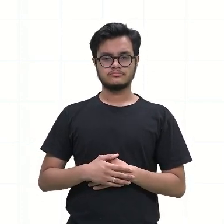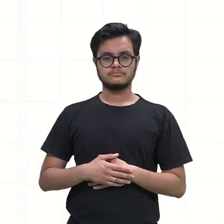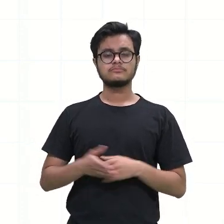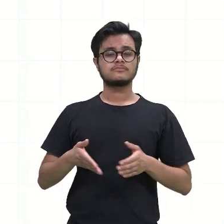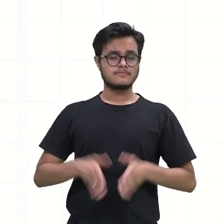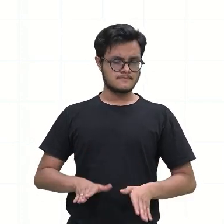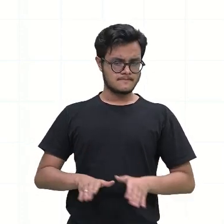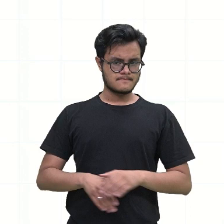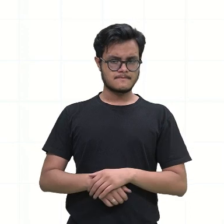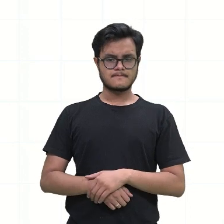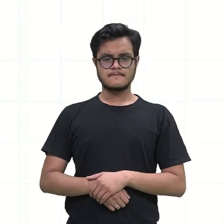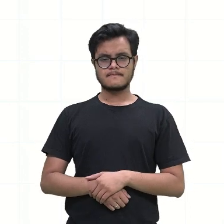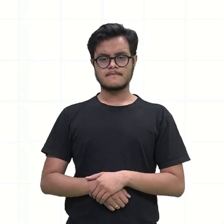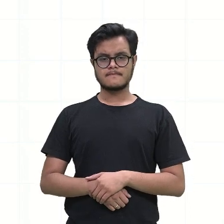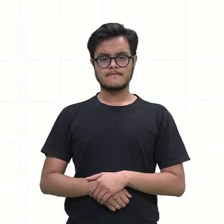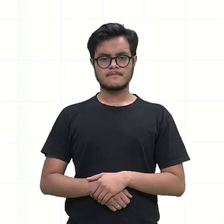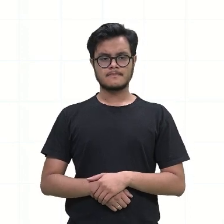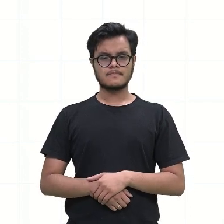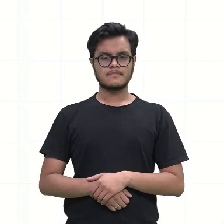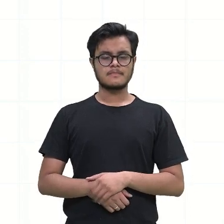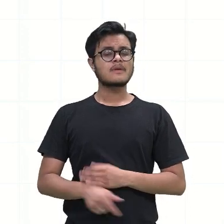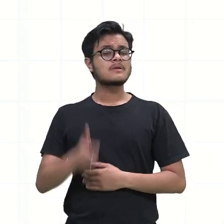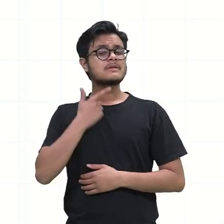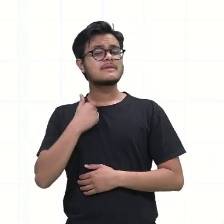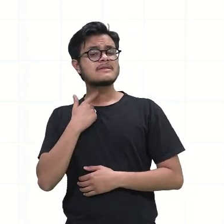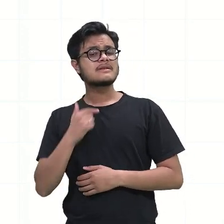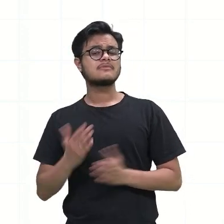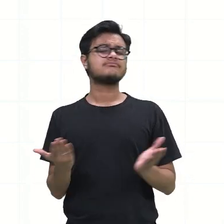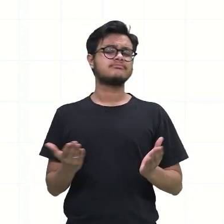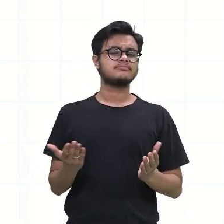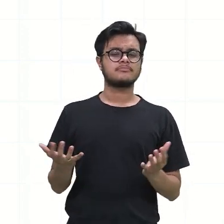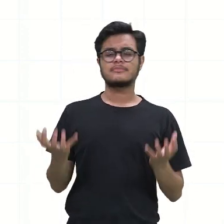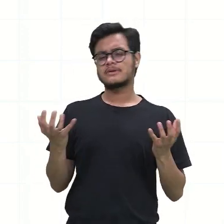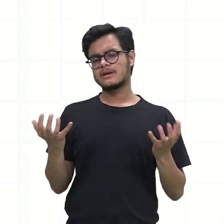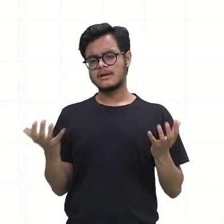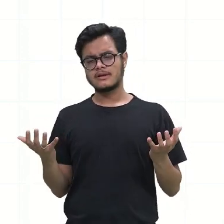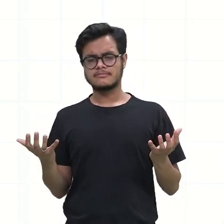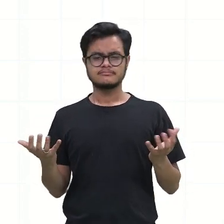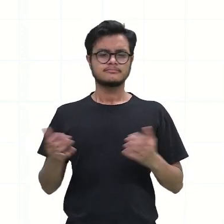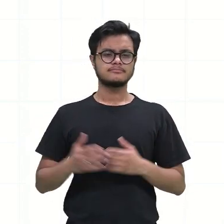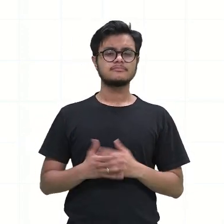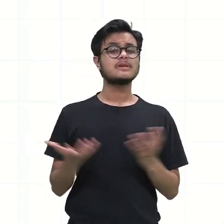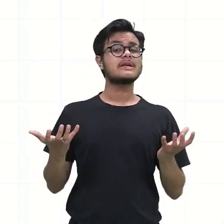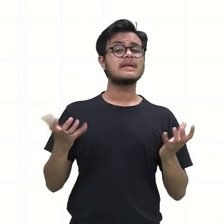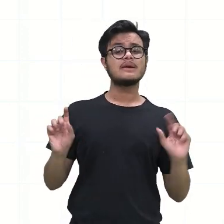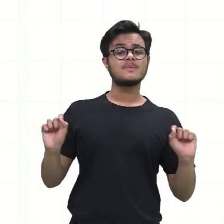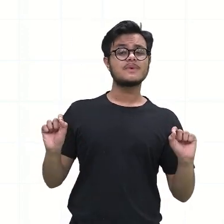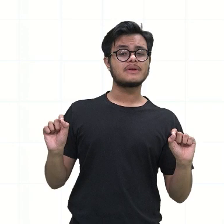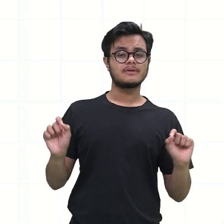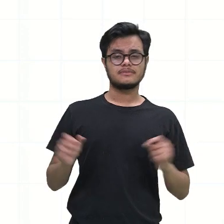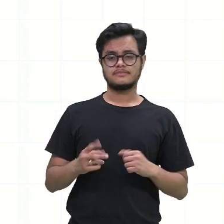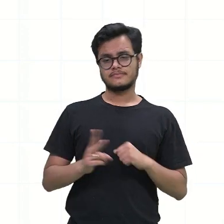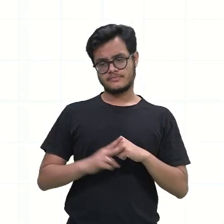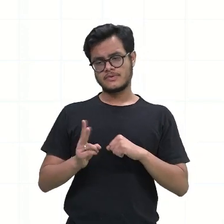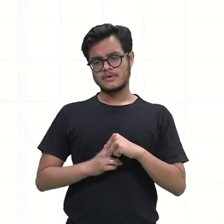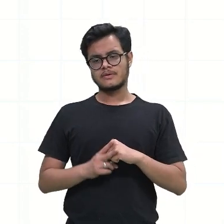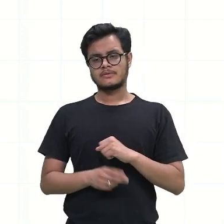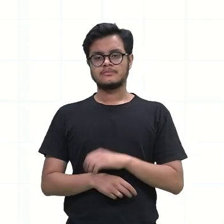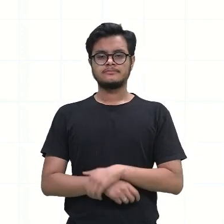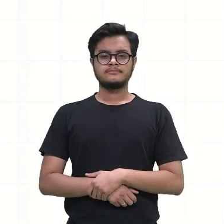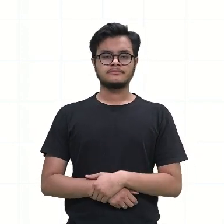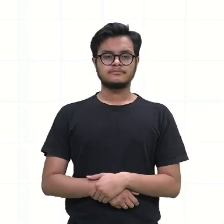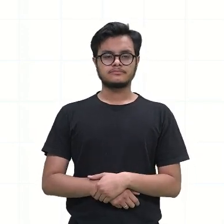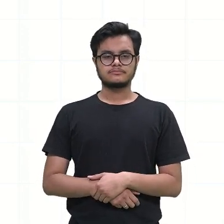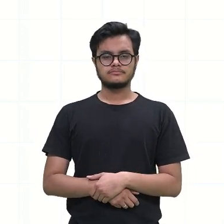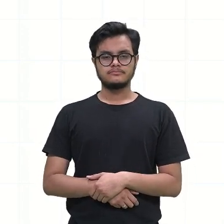nascer, ok? Um desejo também vai indicar esse sentido. Querer é um desejo, não é